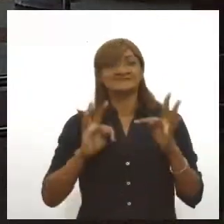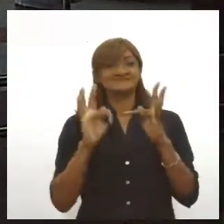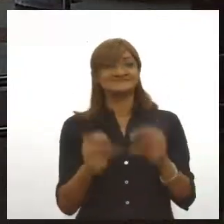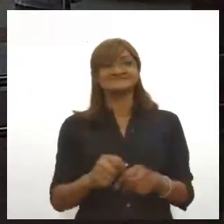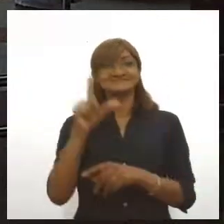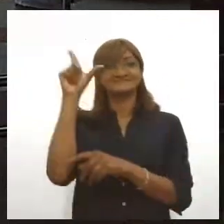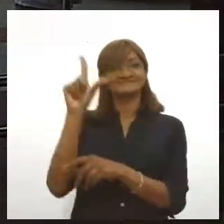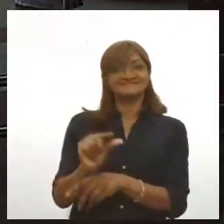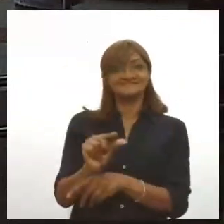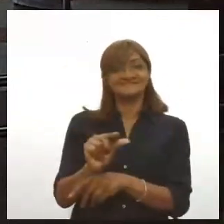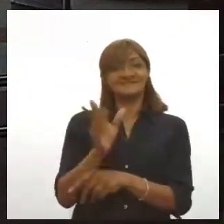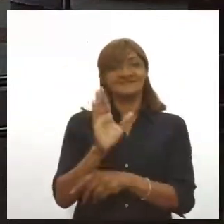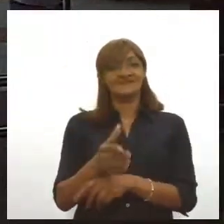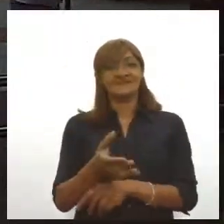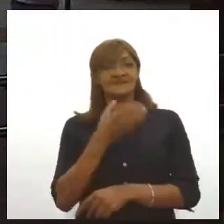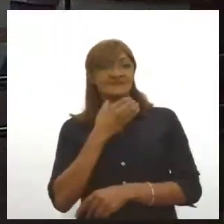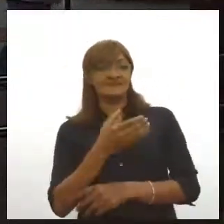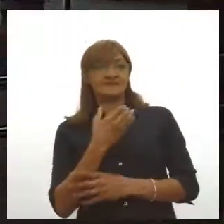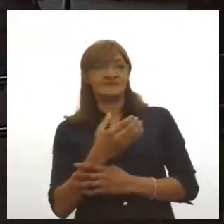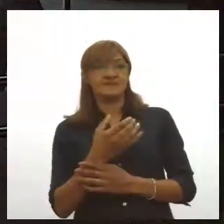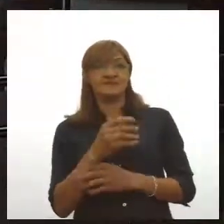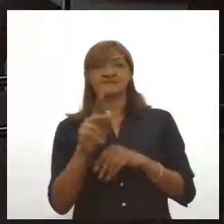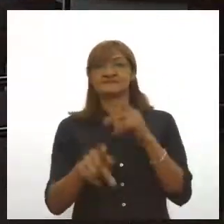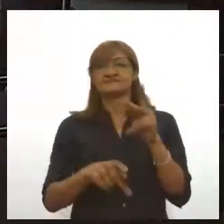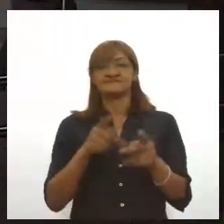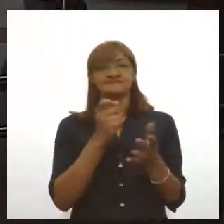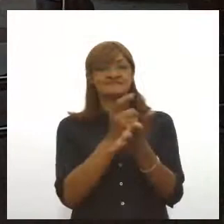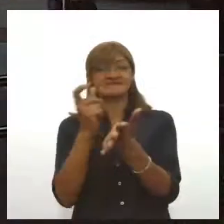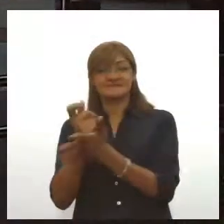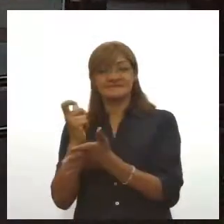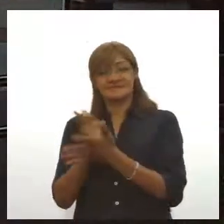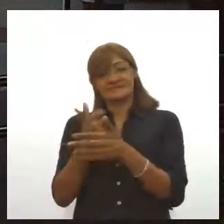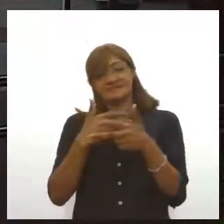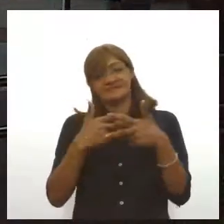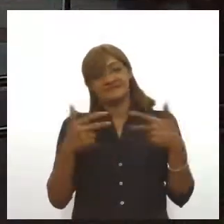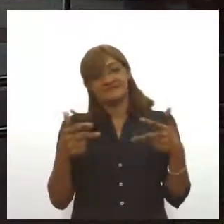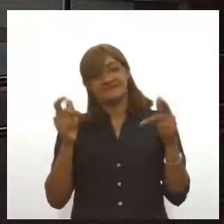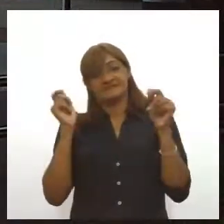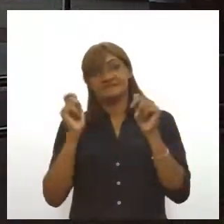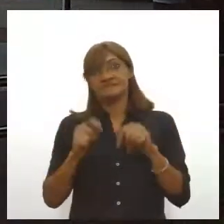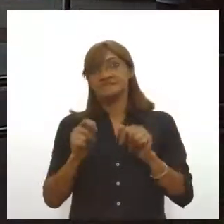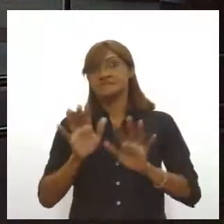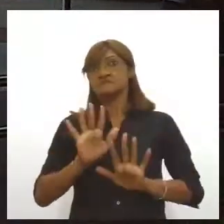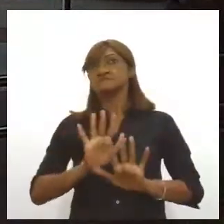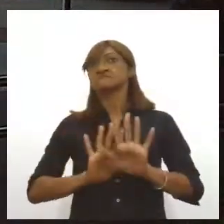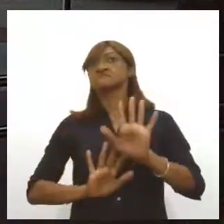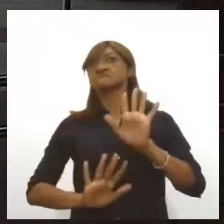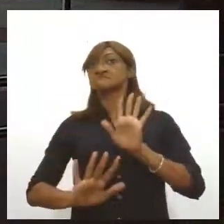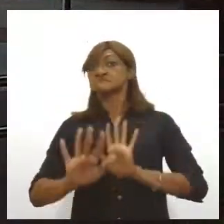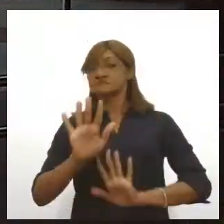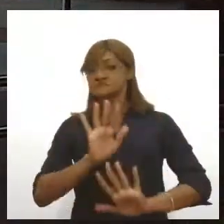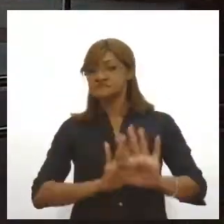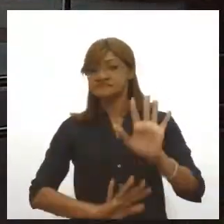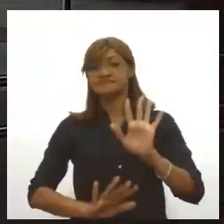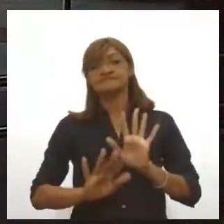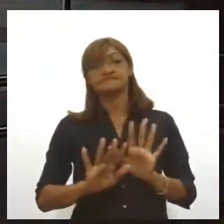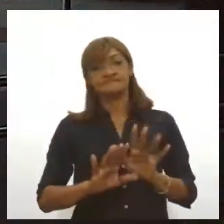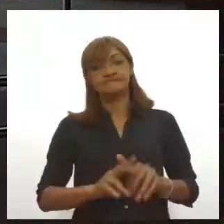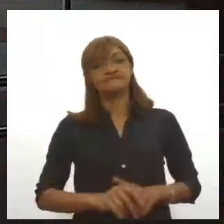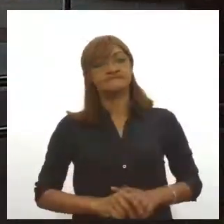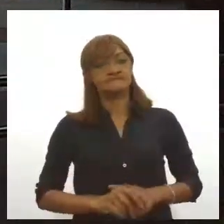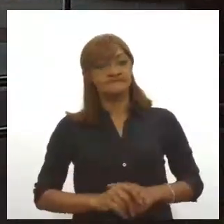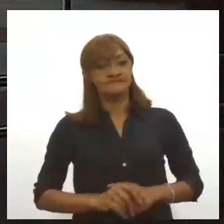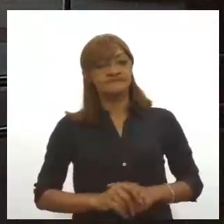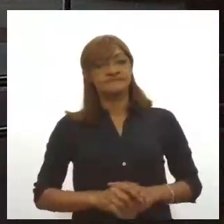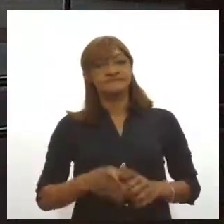promoções de fim de ano, muita gente gosta de comprar, né? E pode ser uma armadilha ao consumidor desavisado. Vamos saber agora,